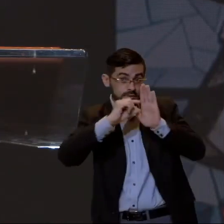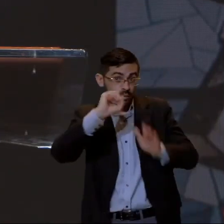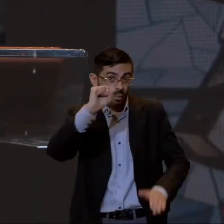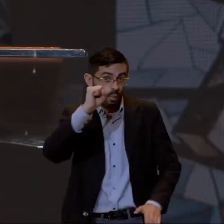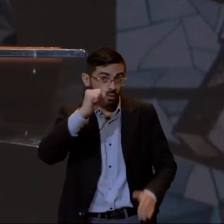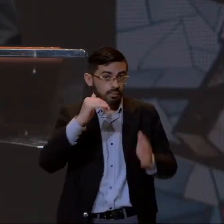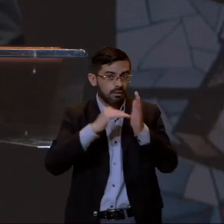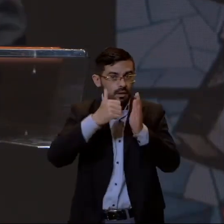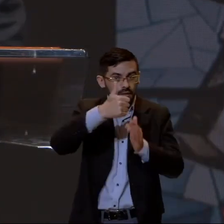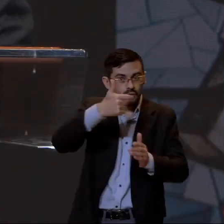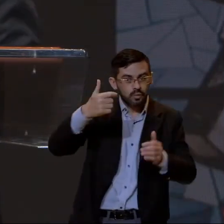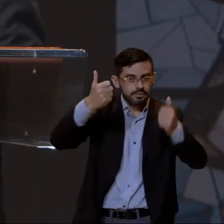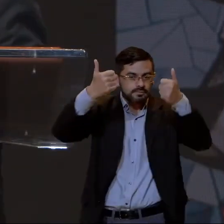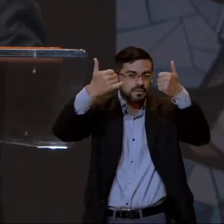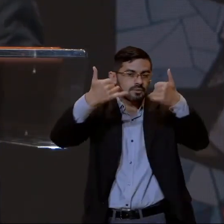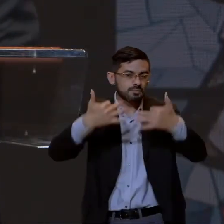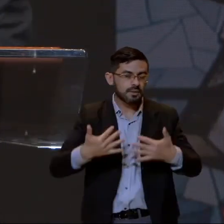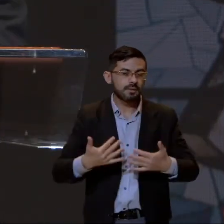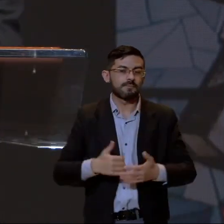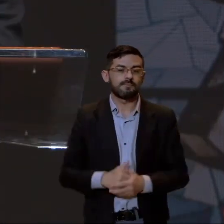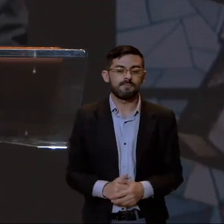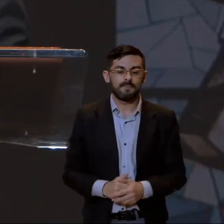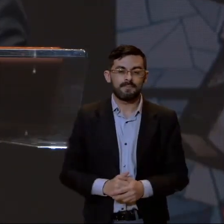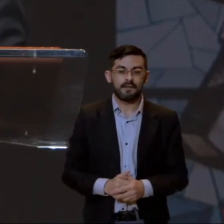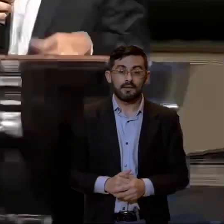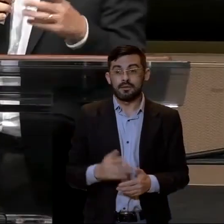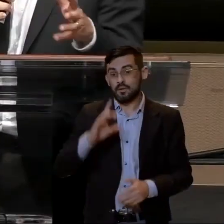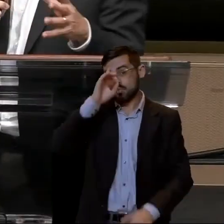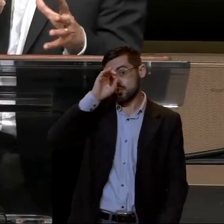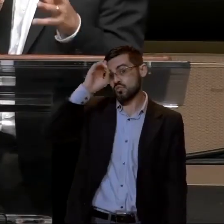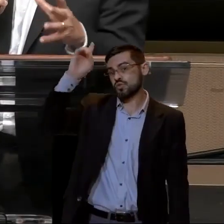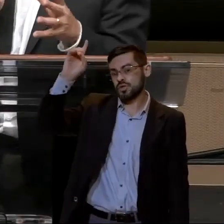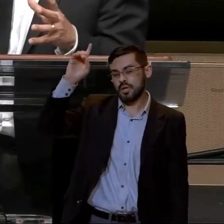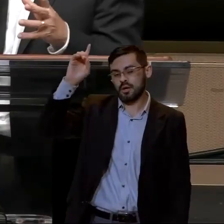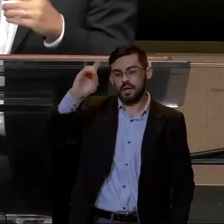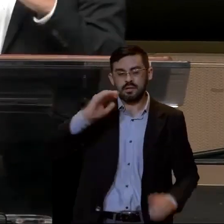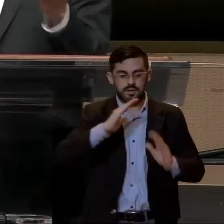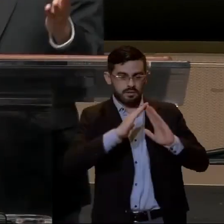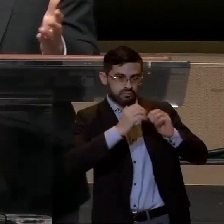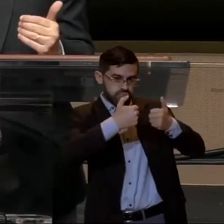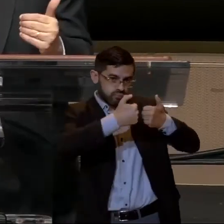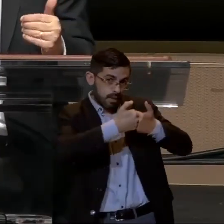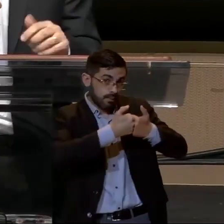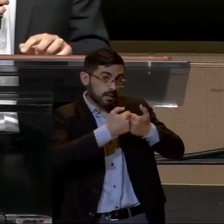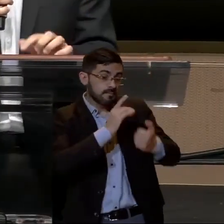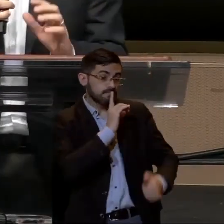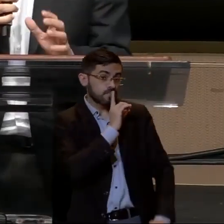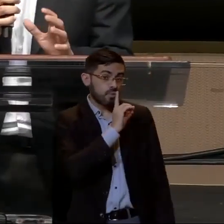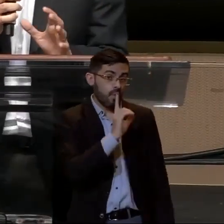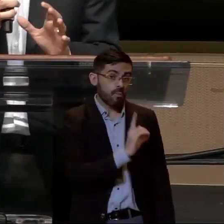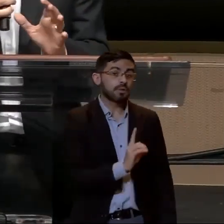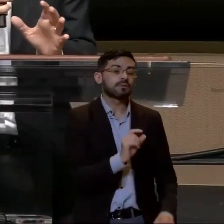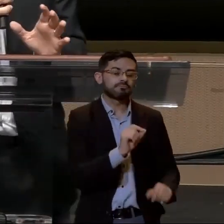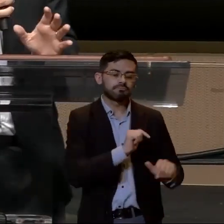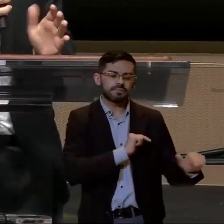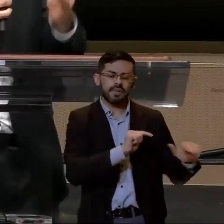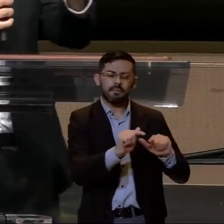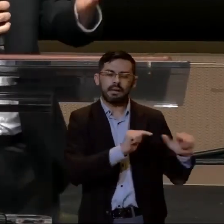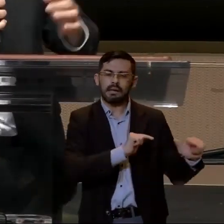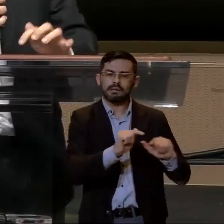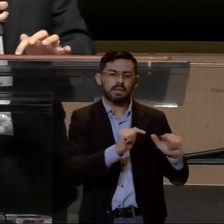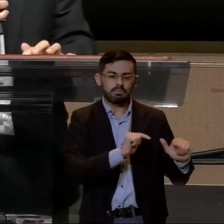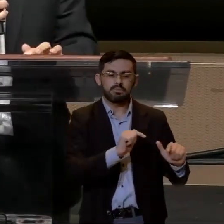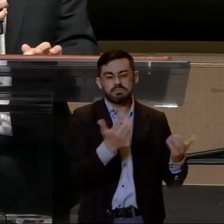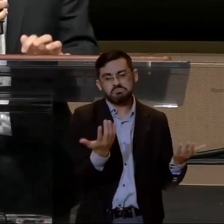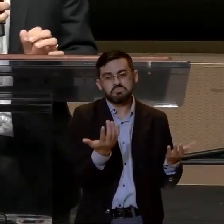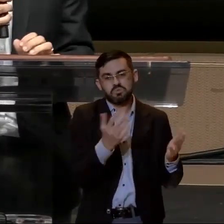12. Nós lemos aqui, diz que certo dia, lá no templo de Jerusalém, o Zacarias estava fazendo o seu trabalho de sacerdote, era a